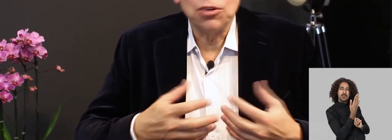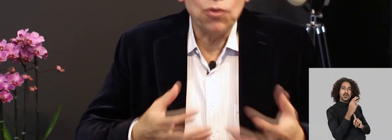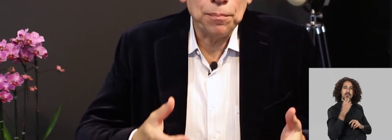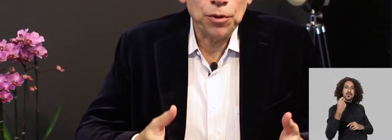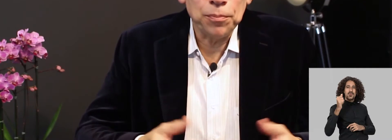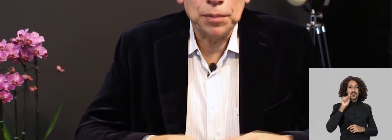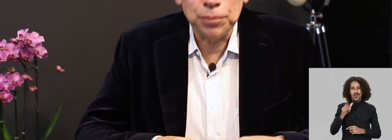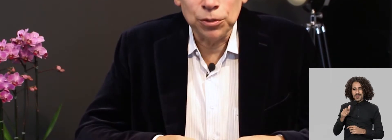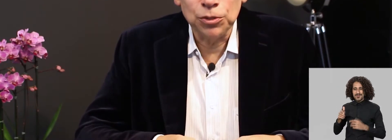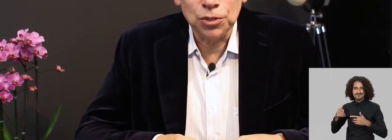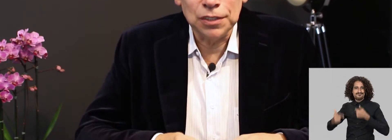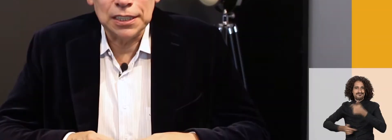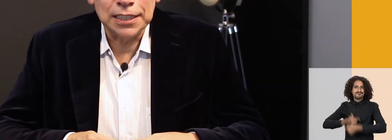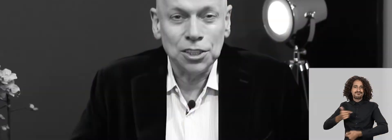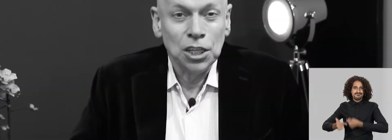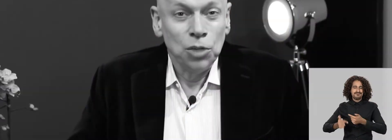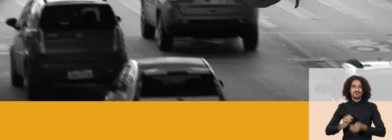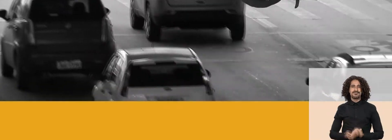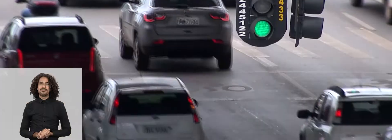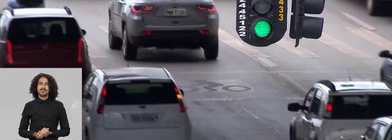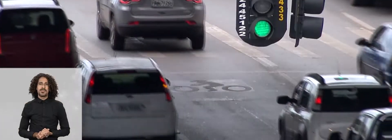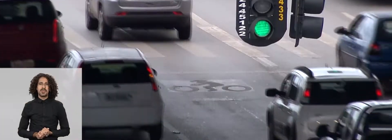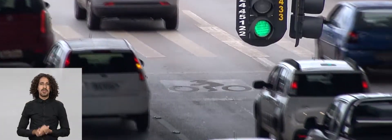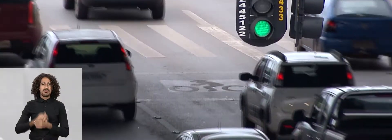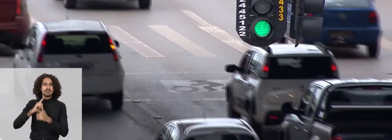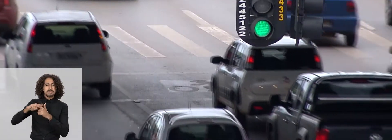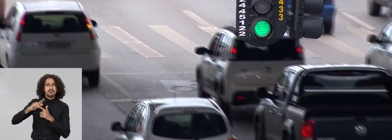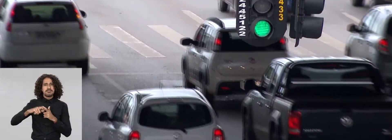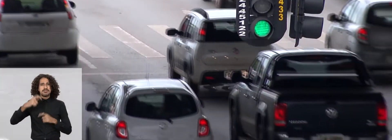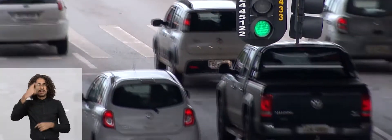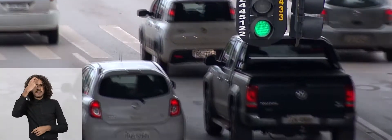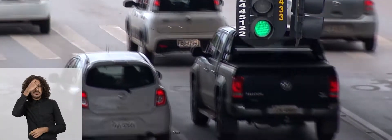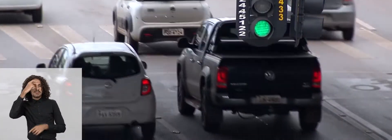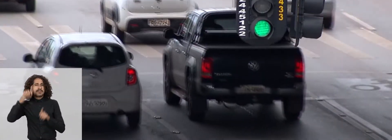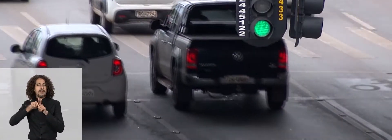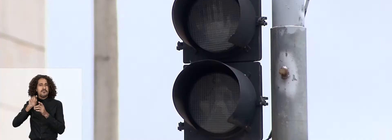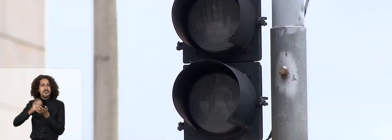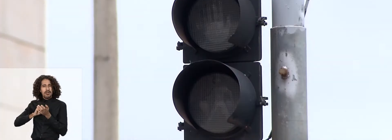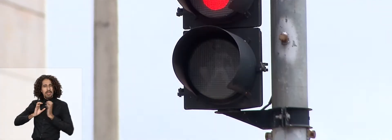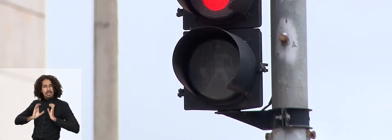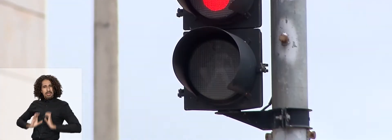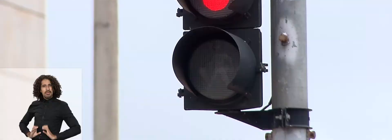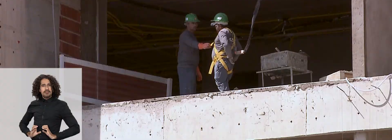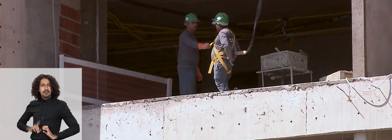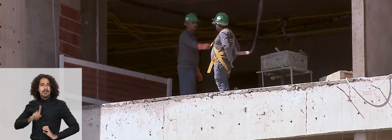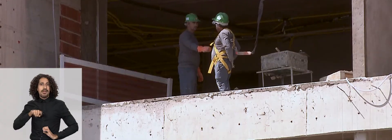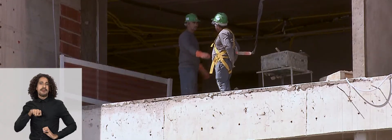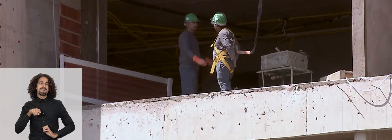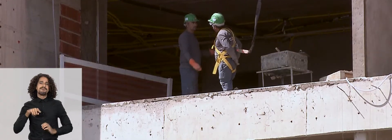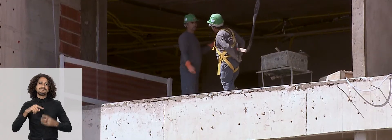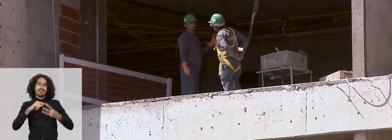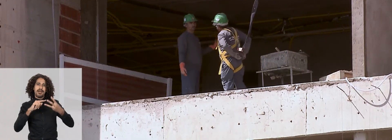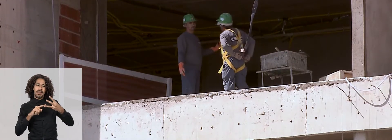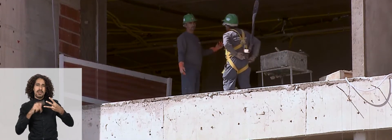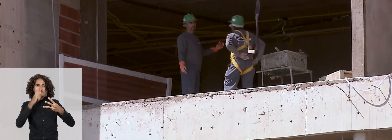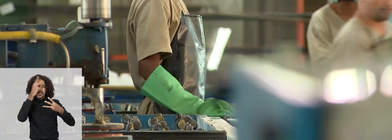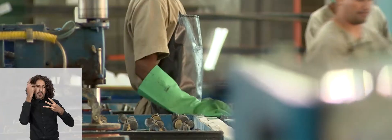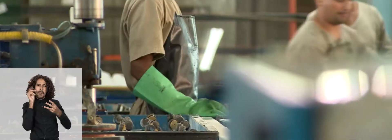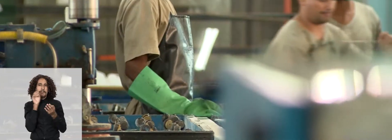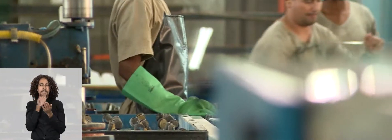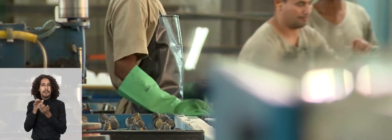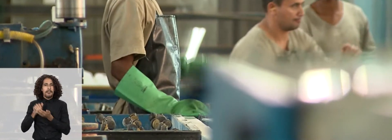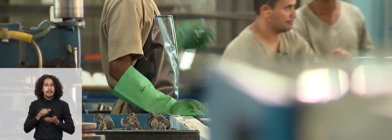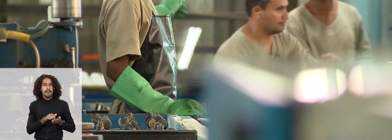do que com a própria produtividade. Transtornos mentais e comportamentais já são a terceira maior causa de